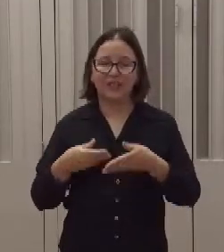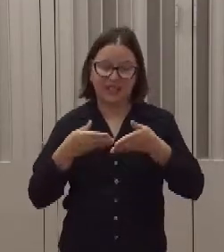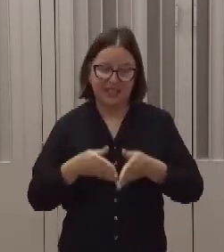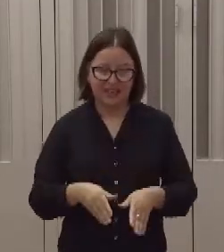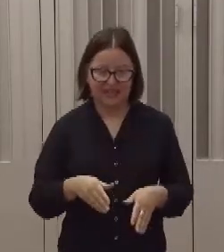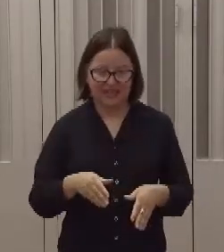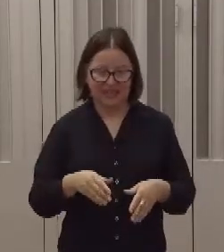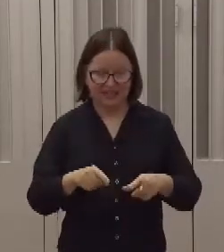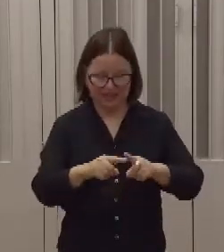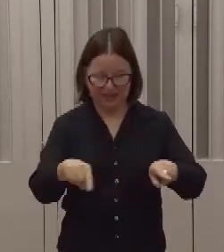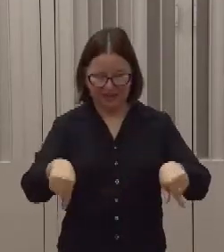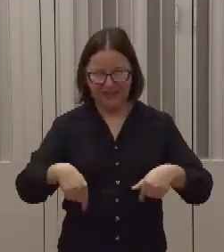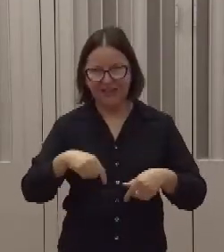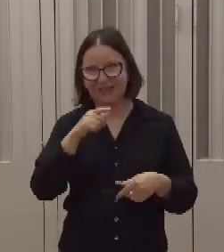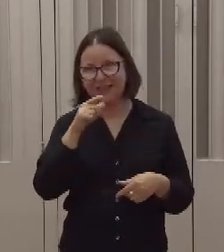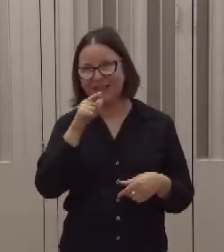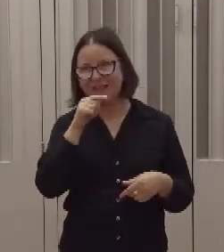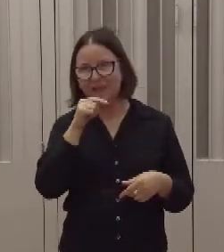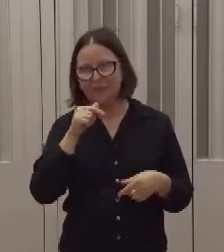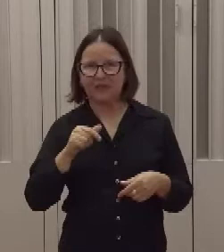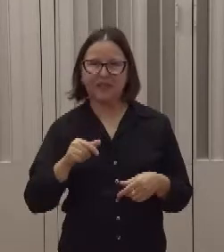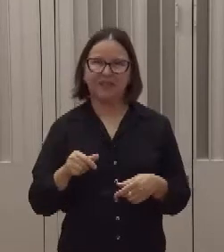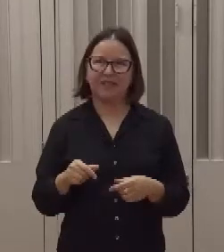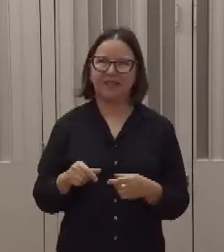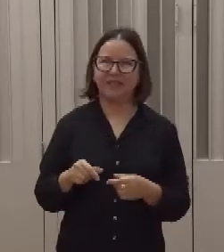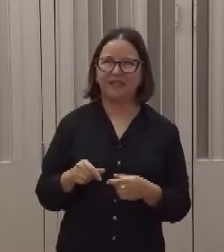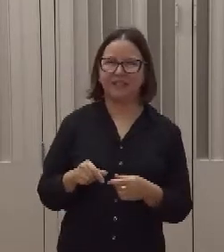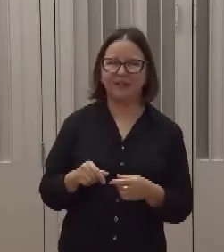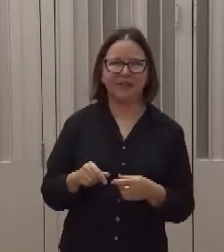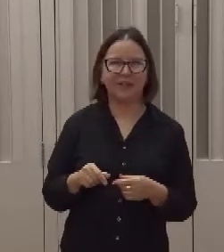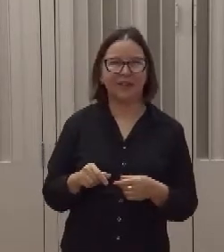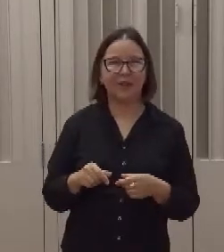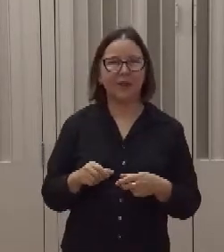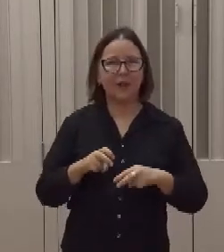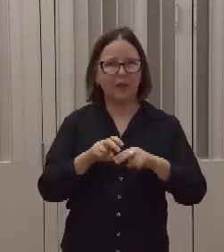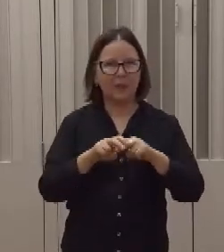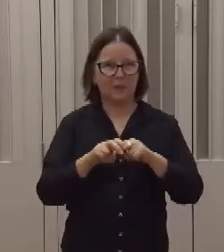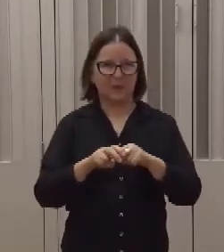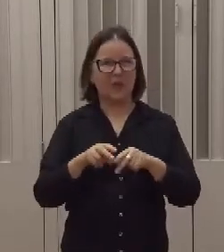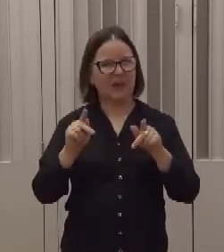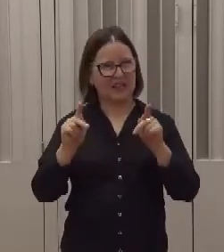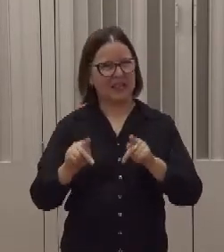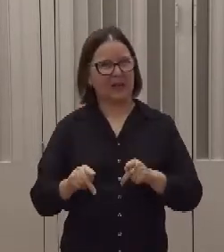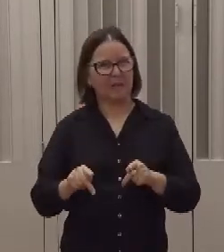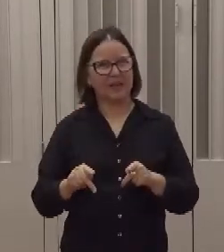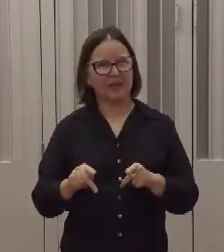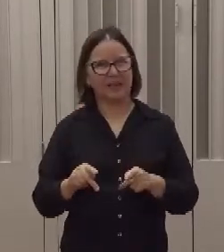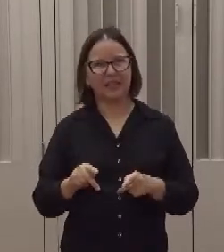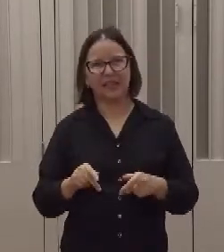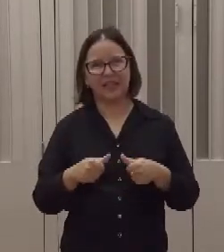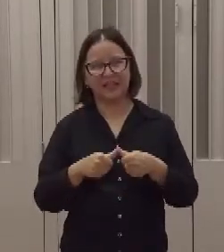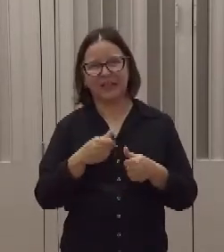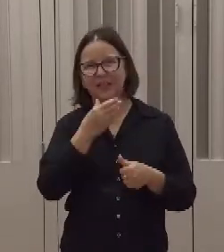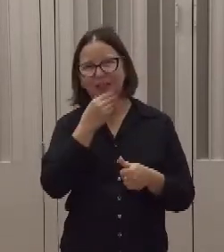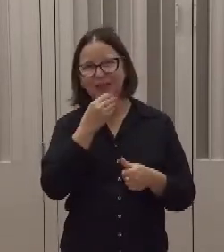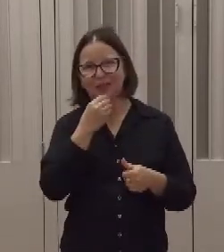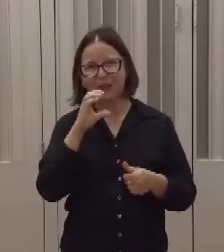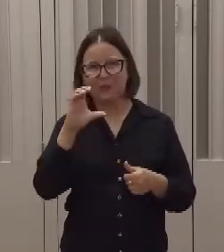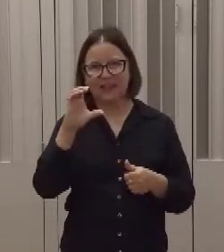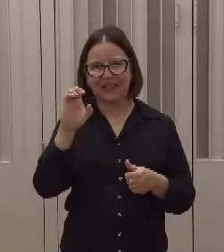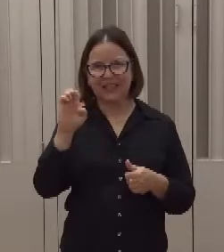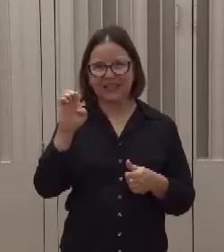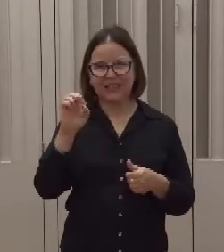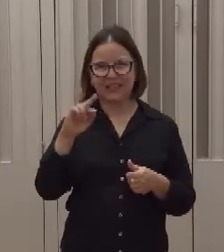o inimigo da verdade. Isso também é uma citação dele, desse mesmo contra as heresias. Então,